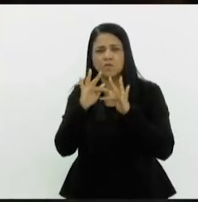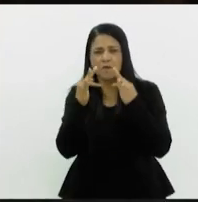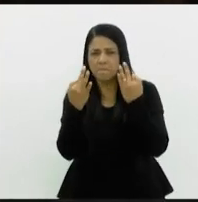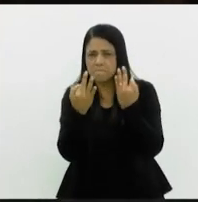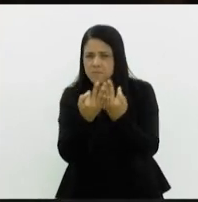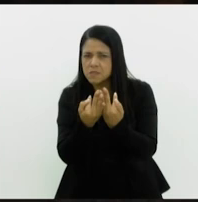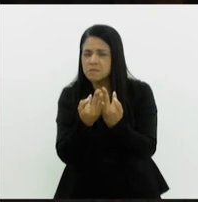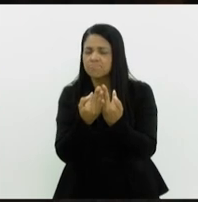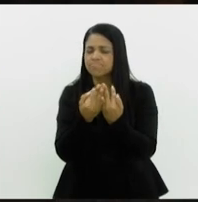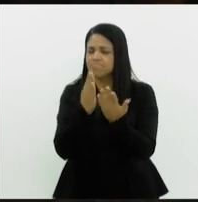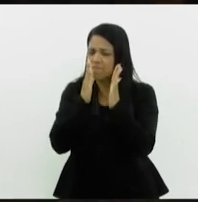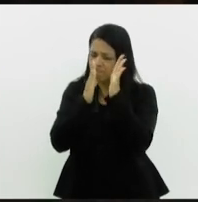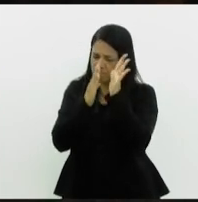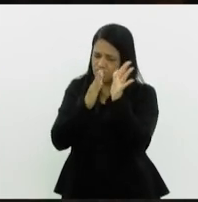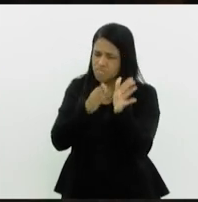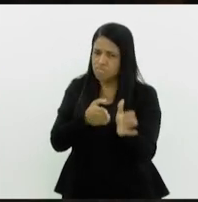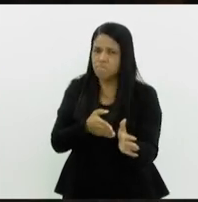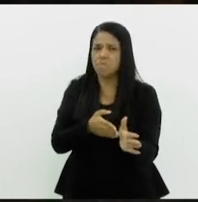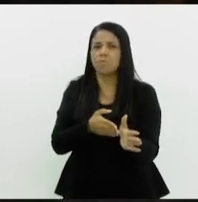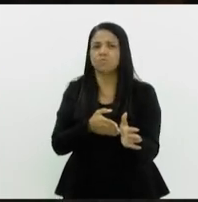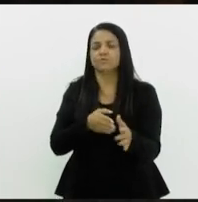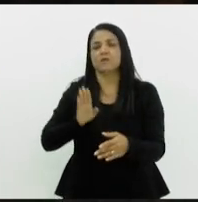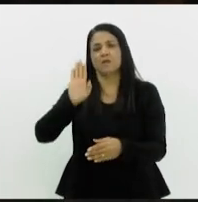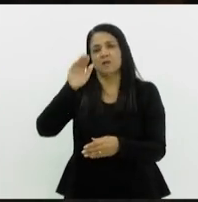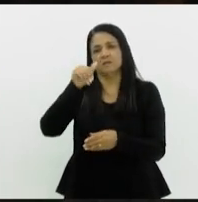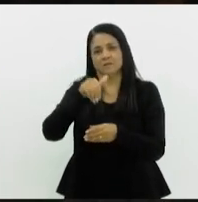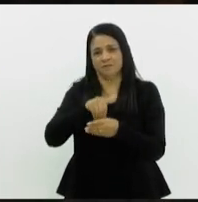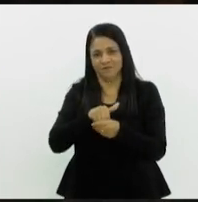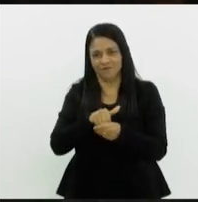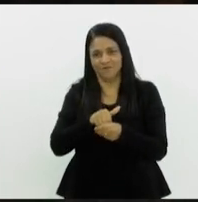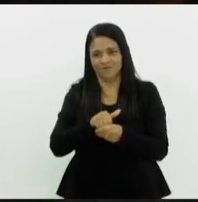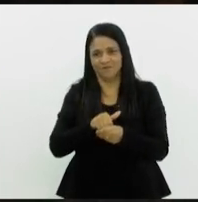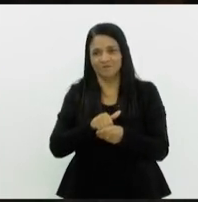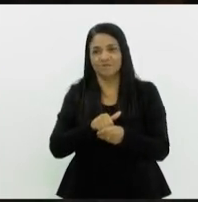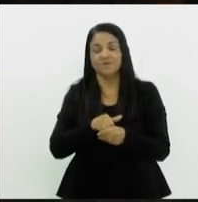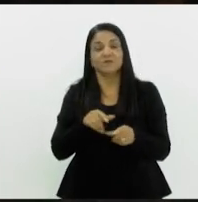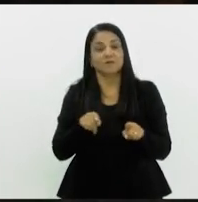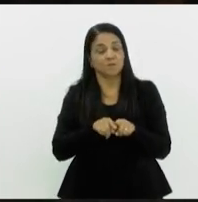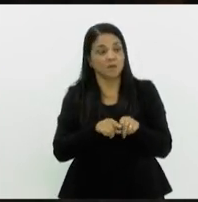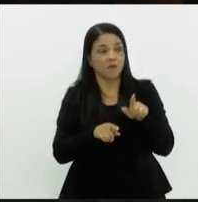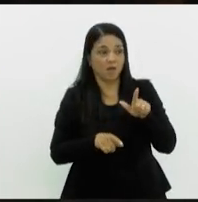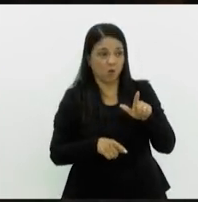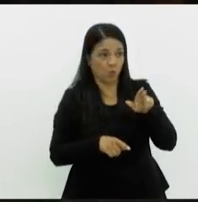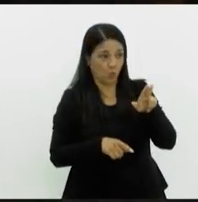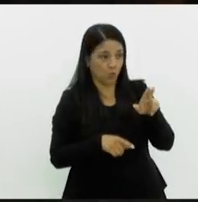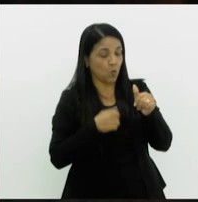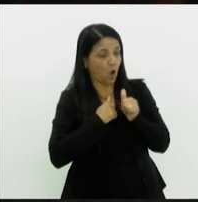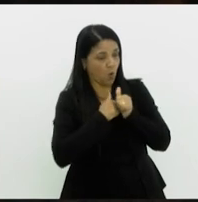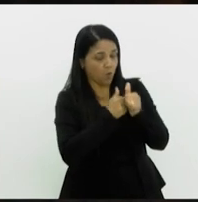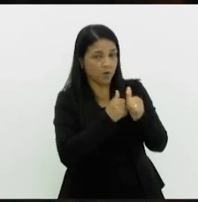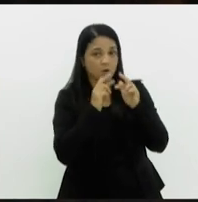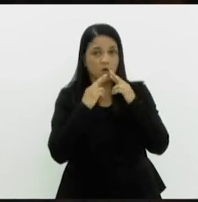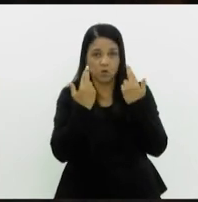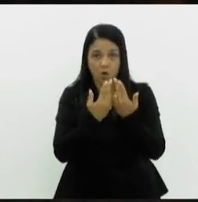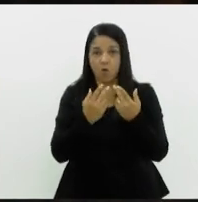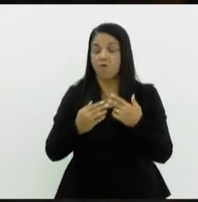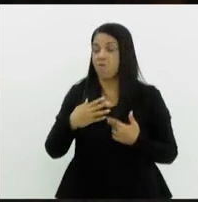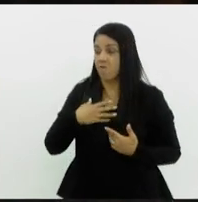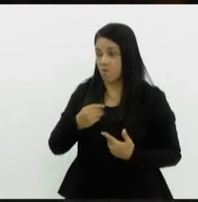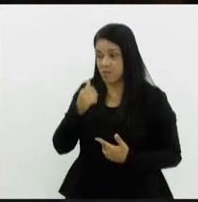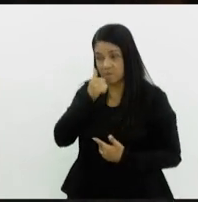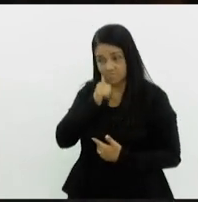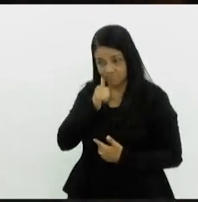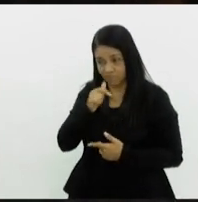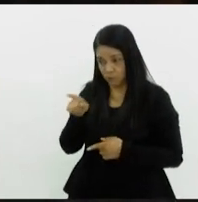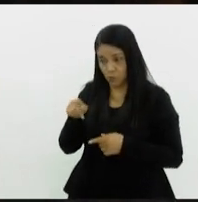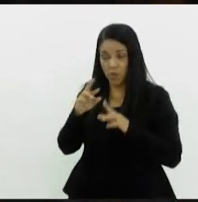foi muito fiel à nossa eleição. Eu digo isso porque a Lu me acompanhou em várias reuniões, suas filhas também fizeram